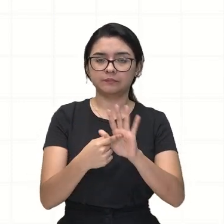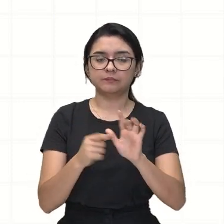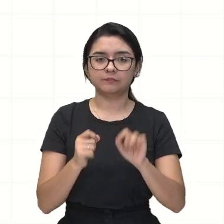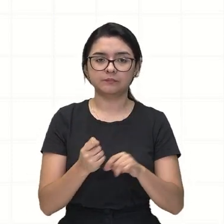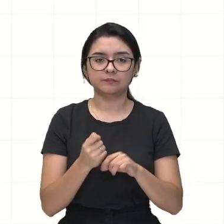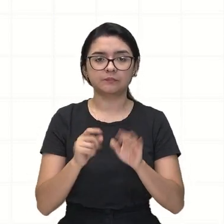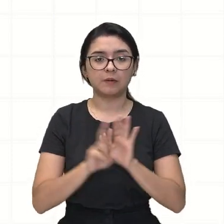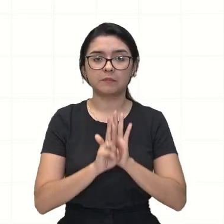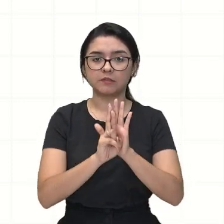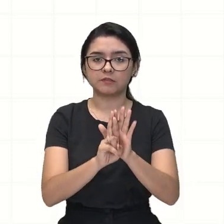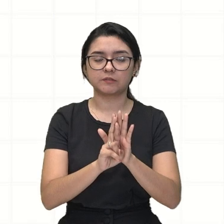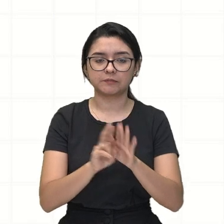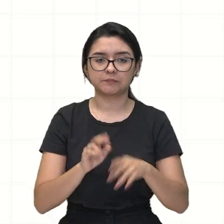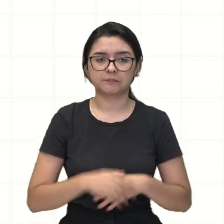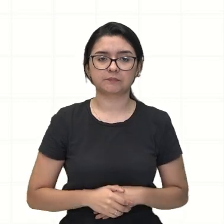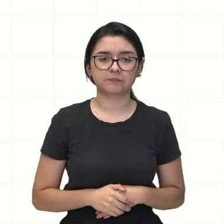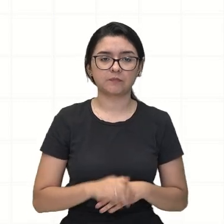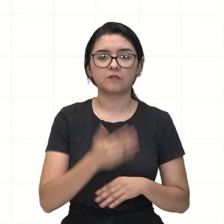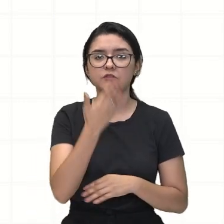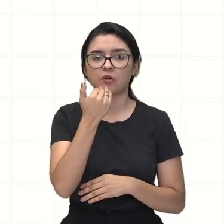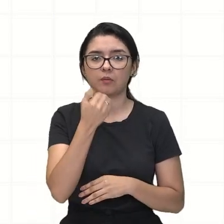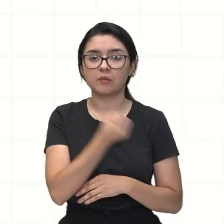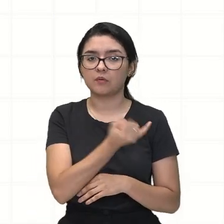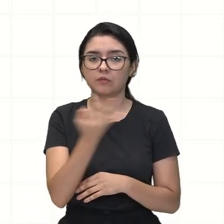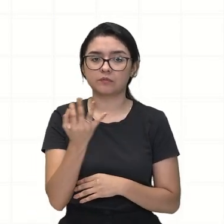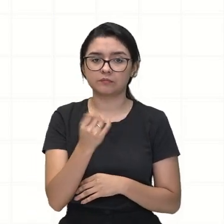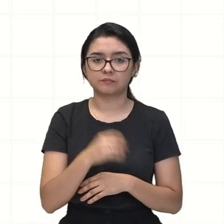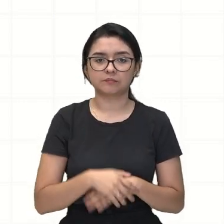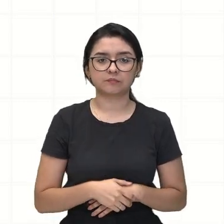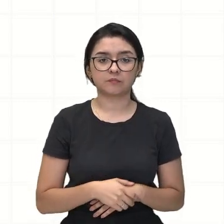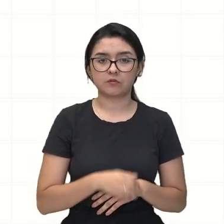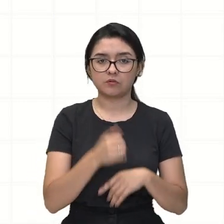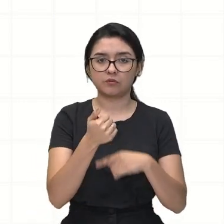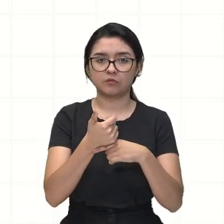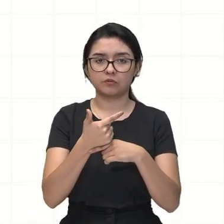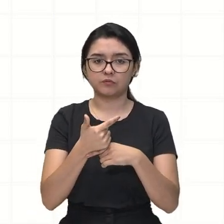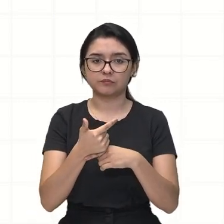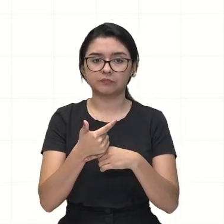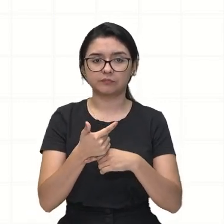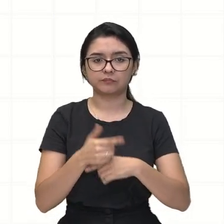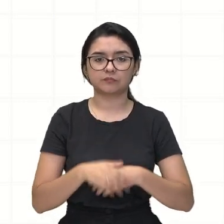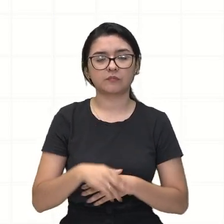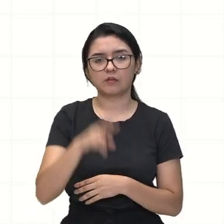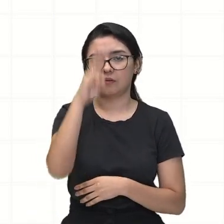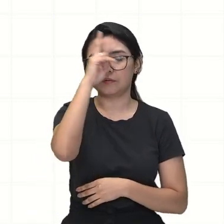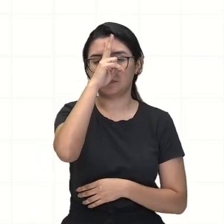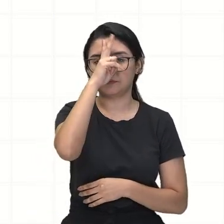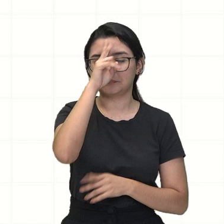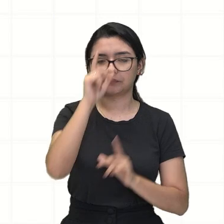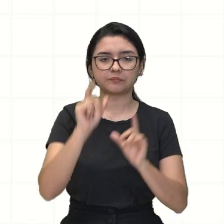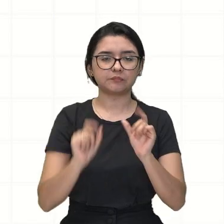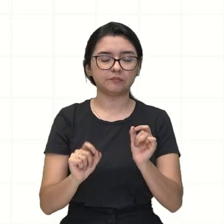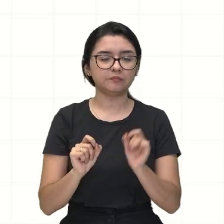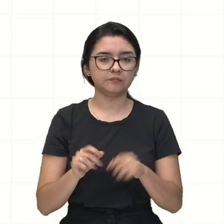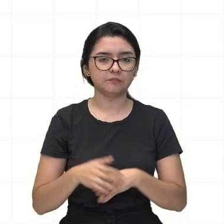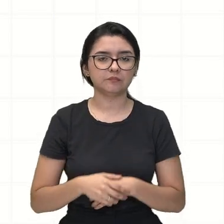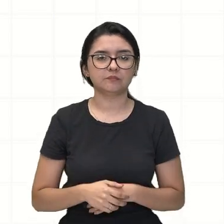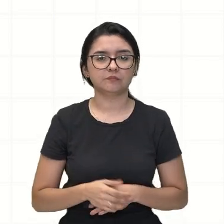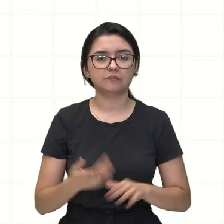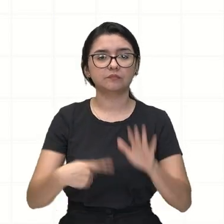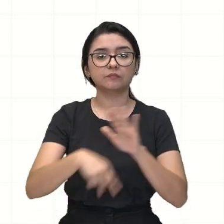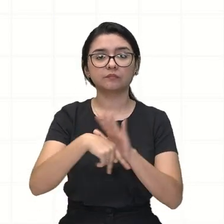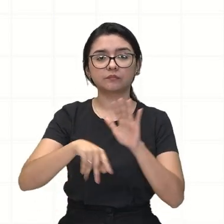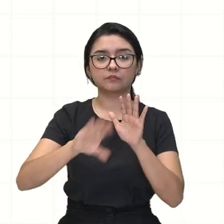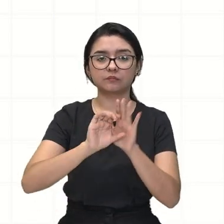partes você comeu? Você comeu 12. Tá legal? Lembra que na definição de